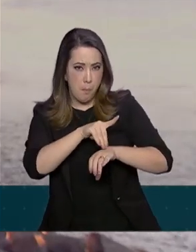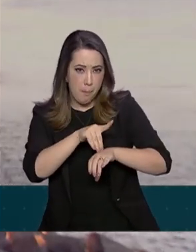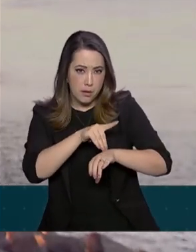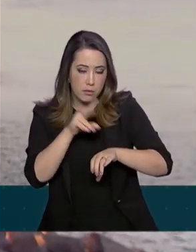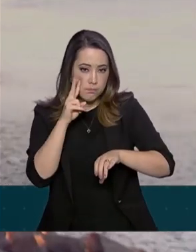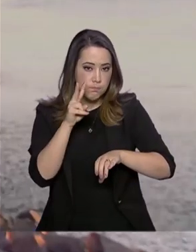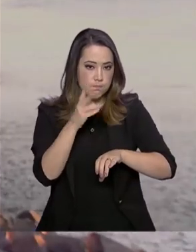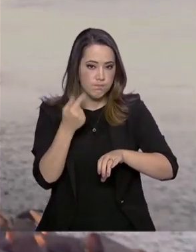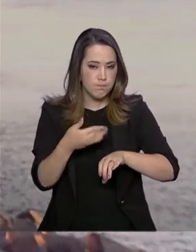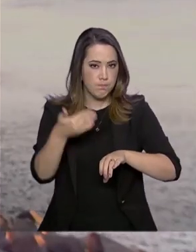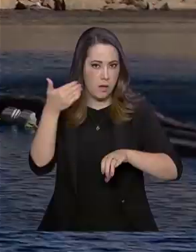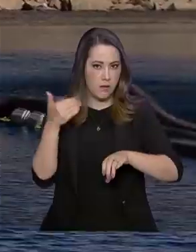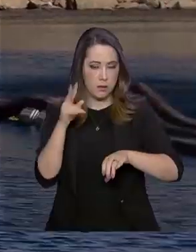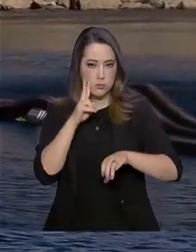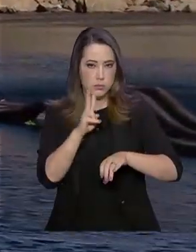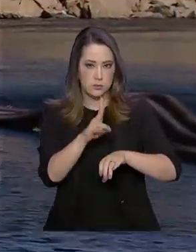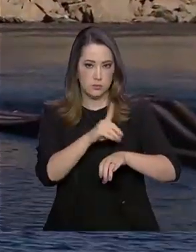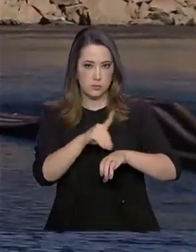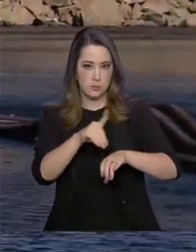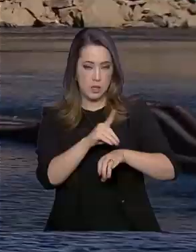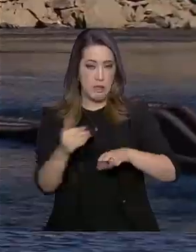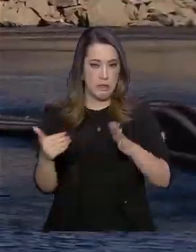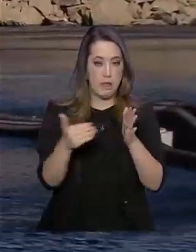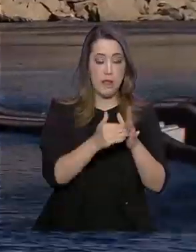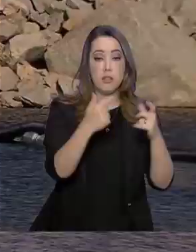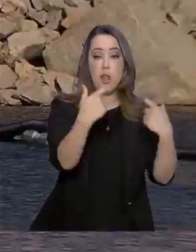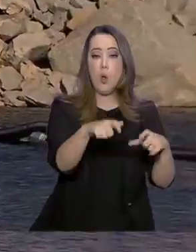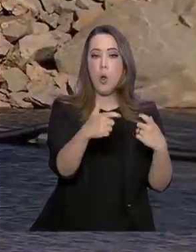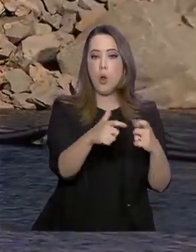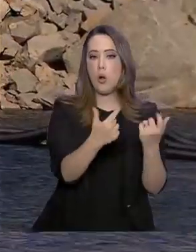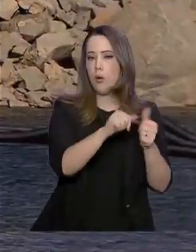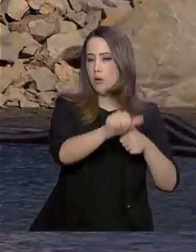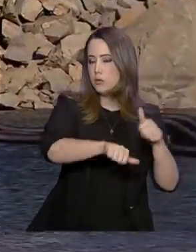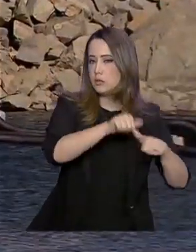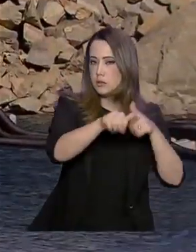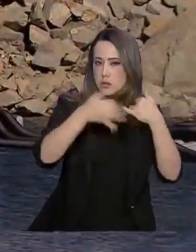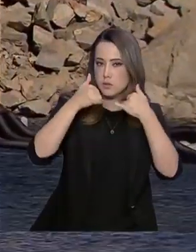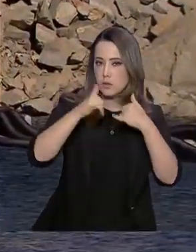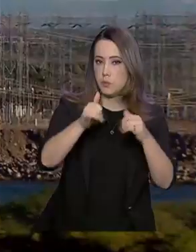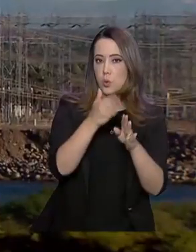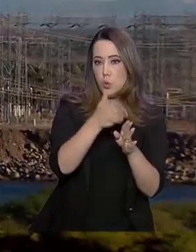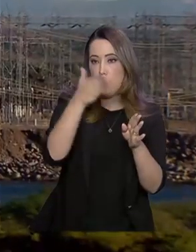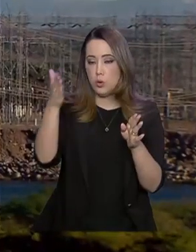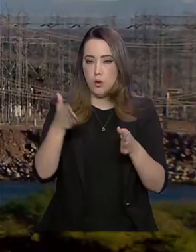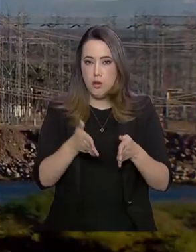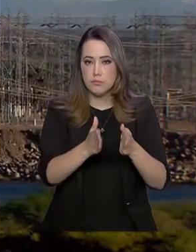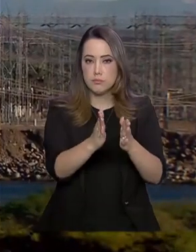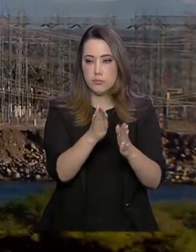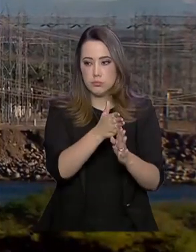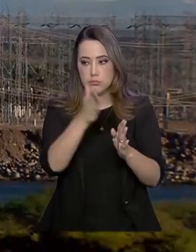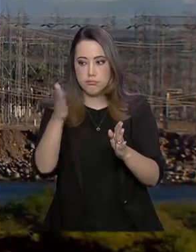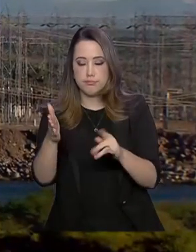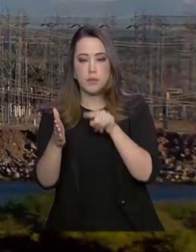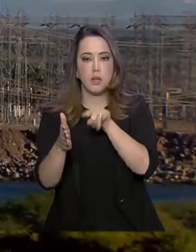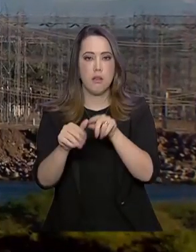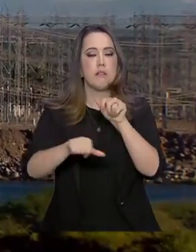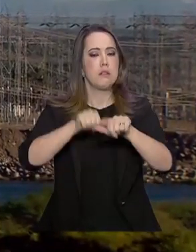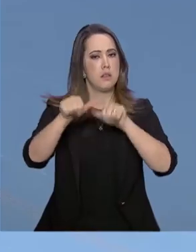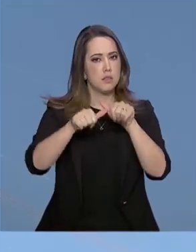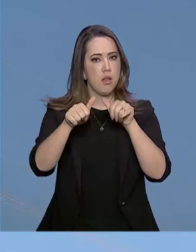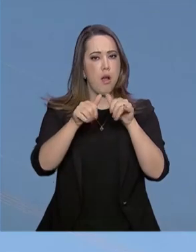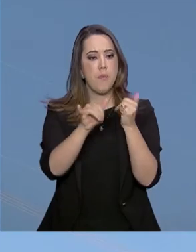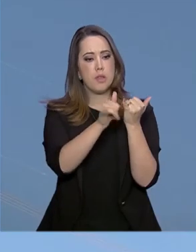fios pretos ali atrás, até o eletrocentro, que fica do outro lado da pista. Lá ela é convertida e